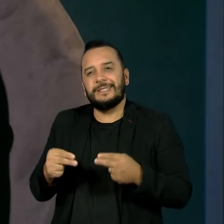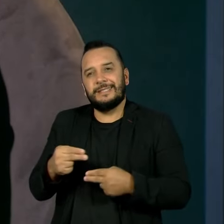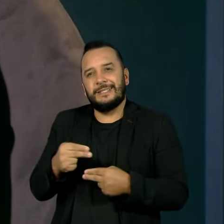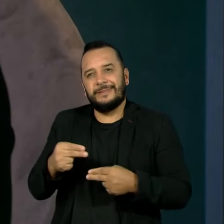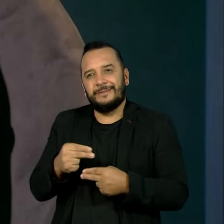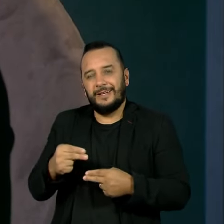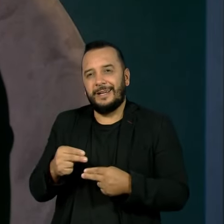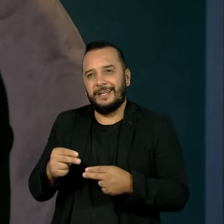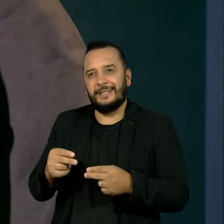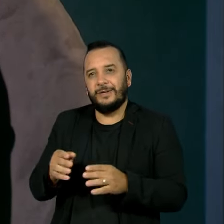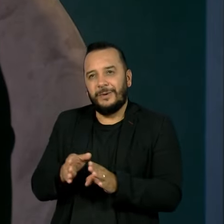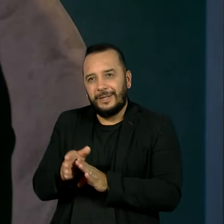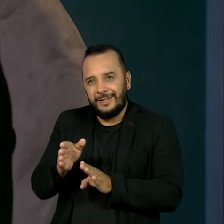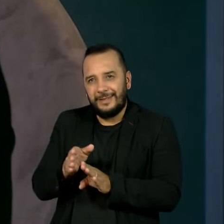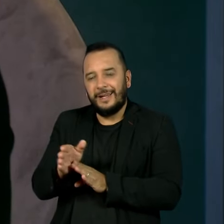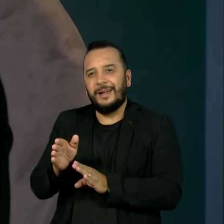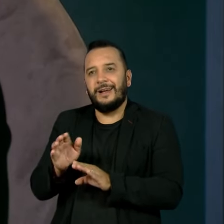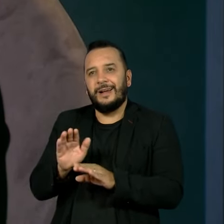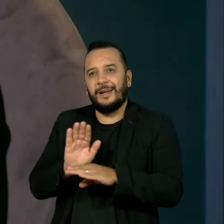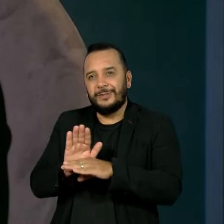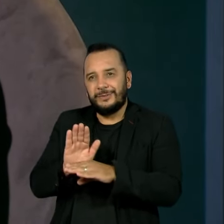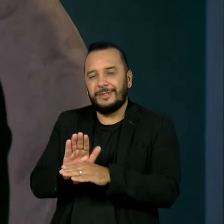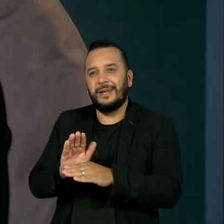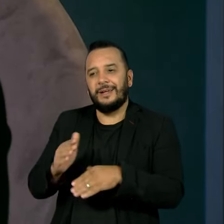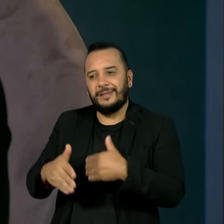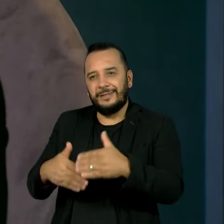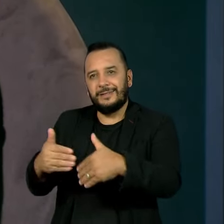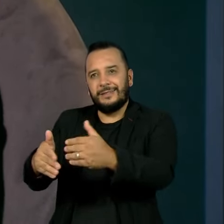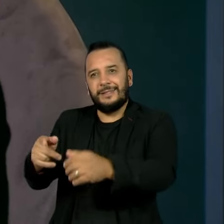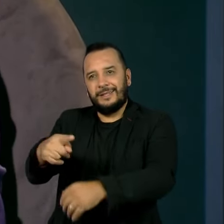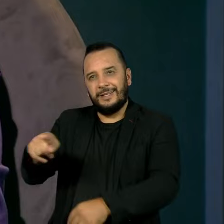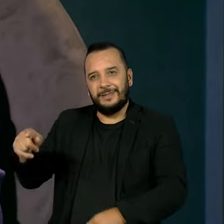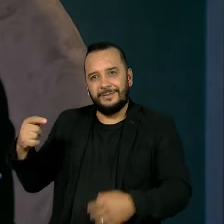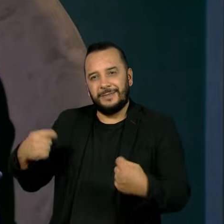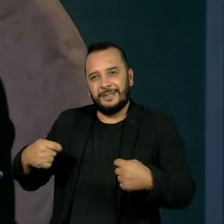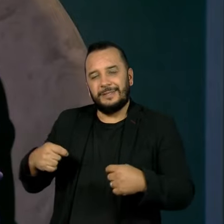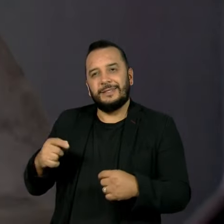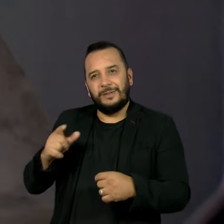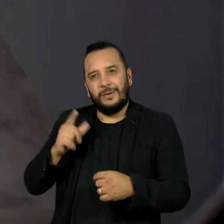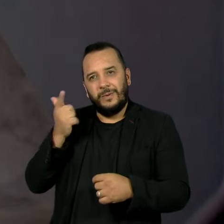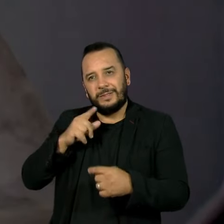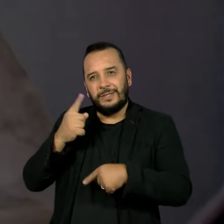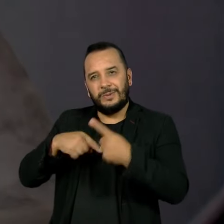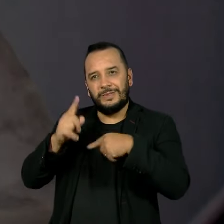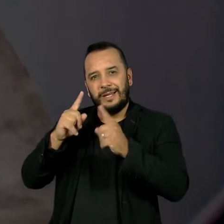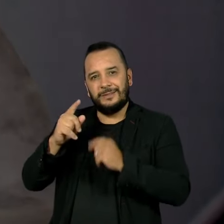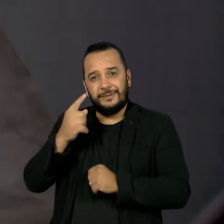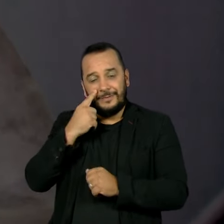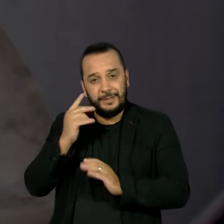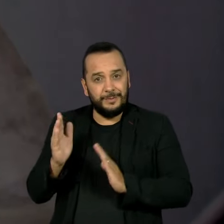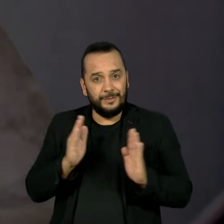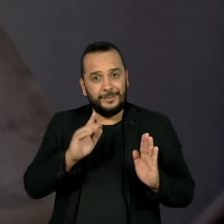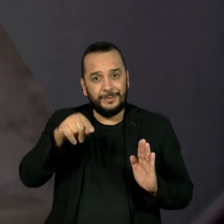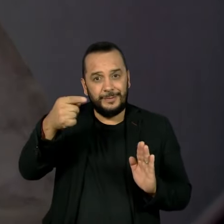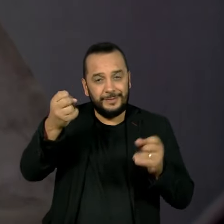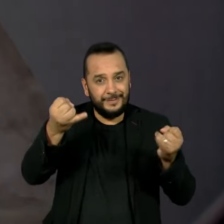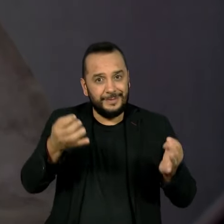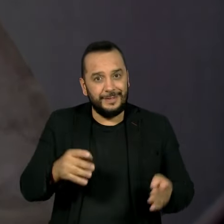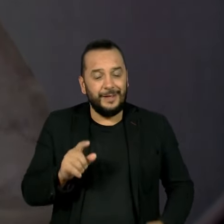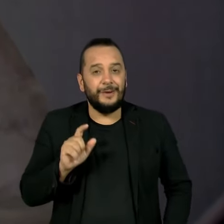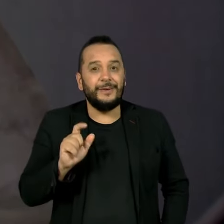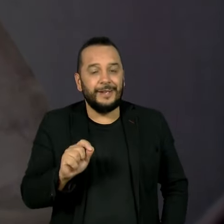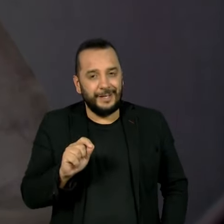capacitar, orientar, dar todo o direcionamento que ele precisa para ele poder ter sucesso no negócio dele. No próximo bloco, nós vamos falar mais sobre